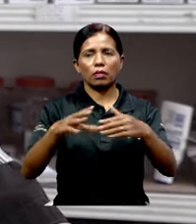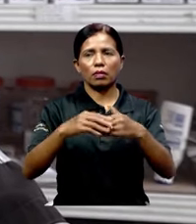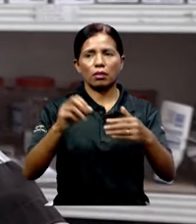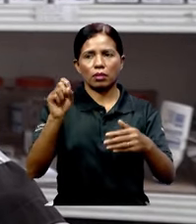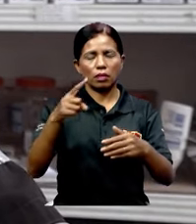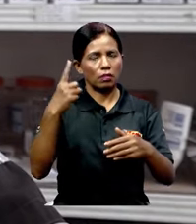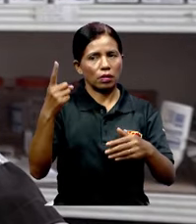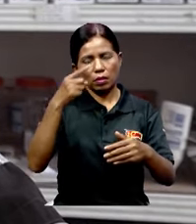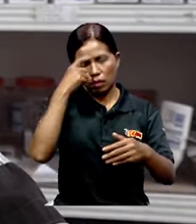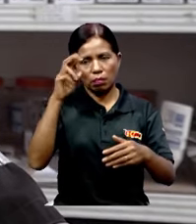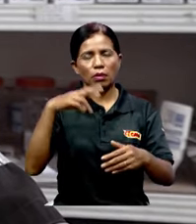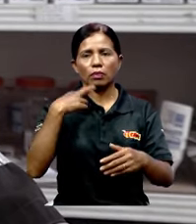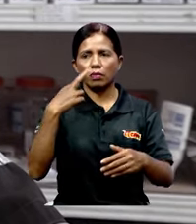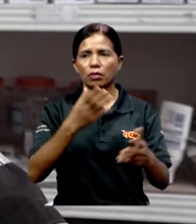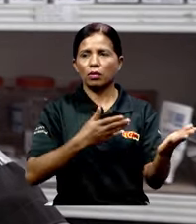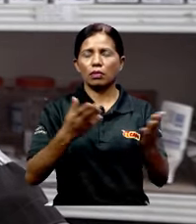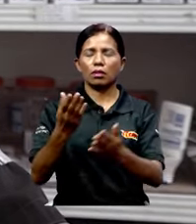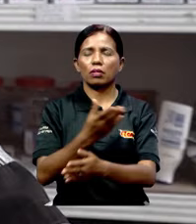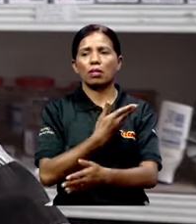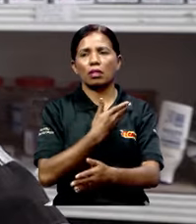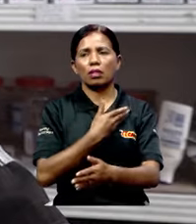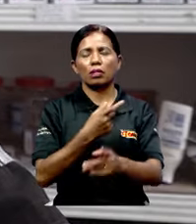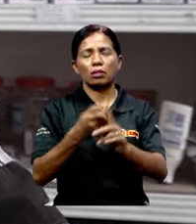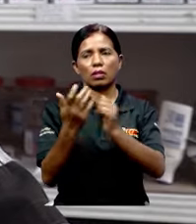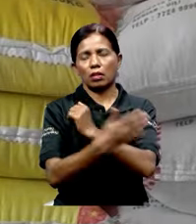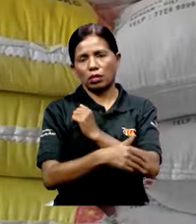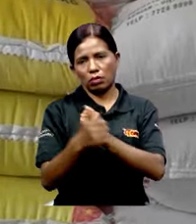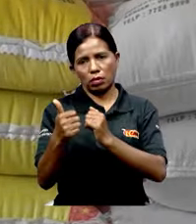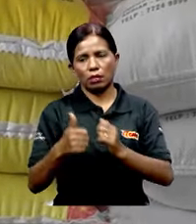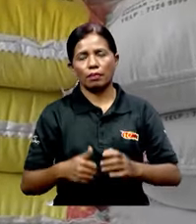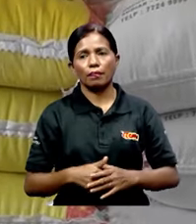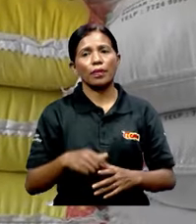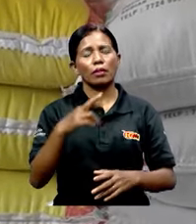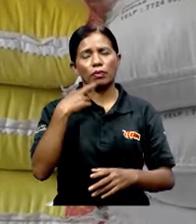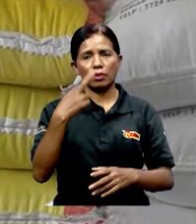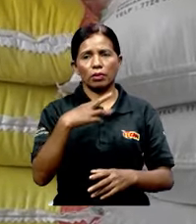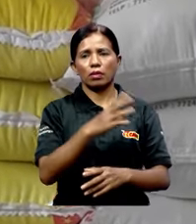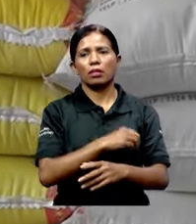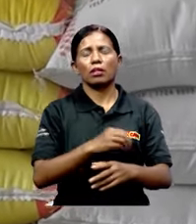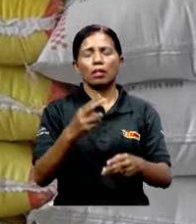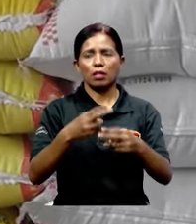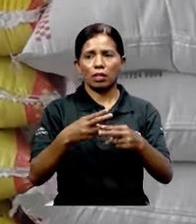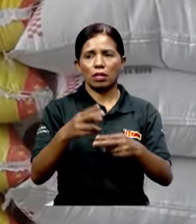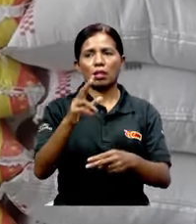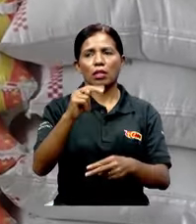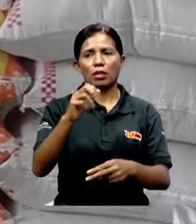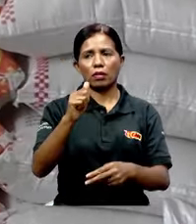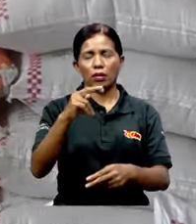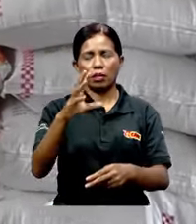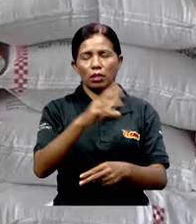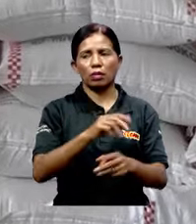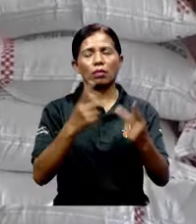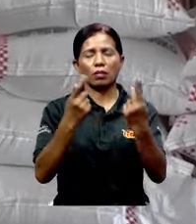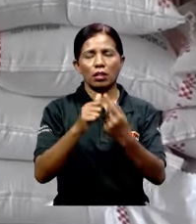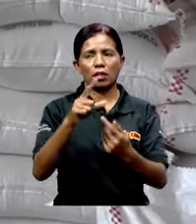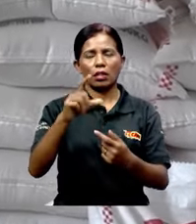resen ida, tamba fos nebe importa nia preço a asqueda susina saun origen, fos nebe ho marca non amanis quilograma rono resen lima, se a empresa